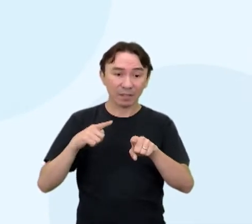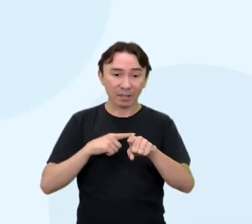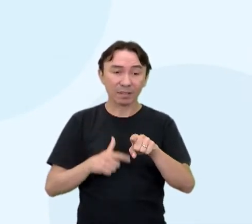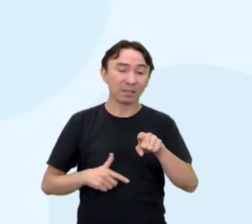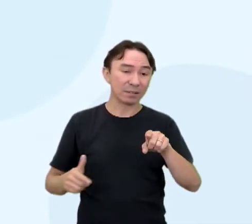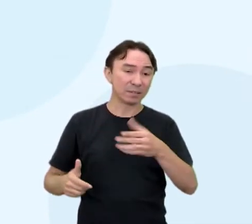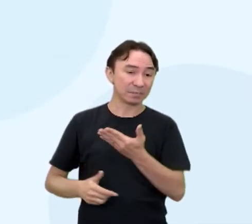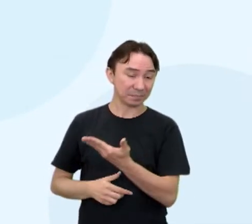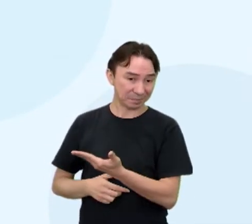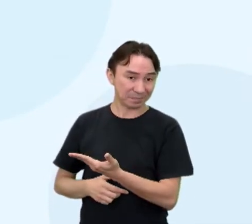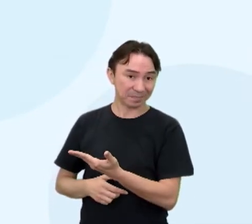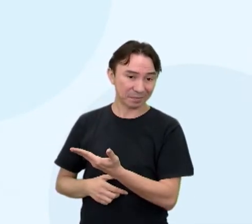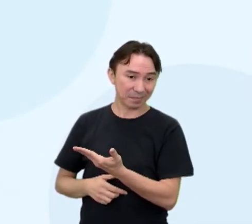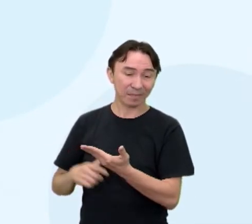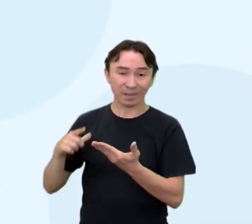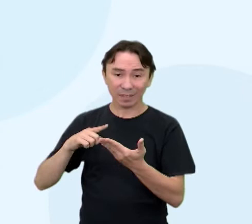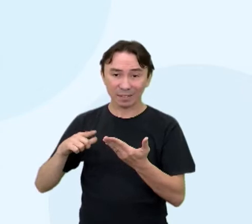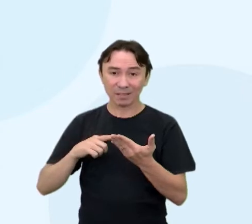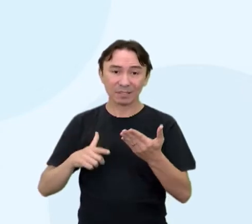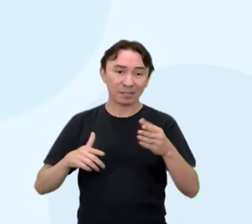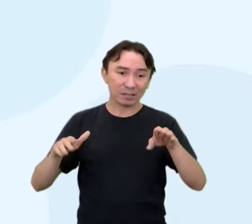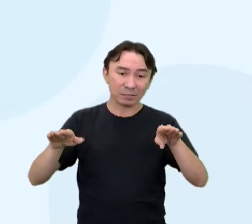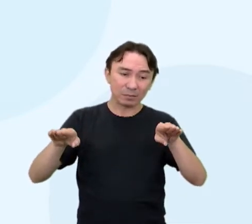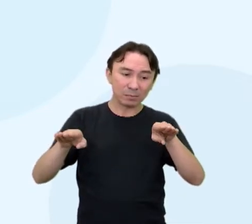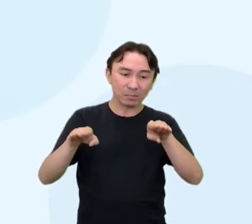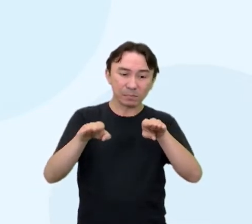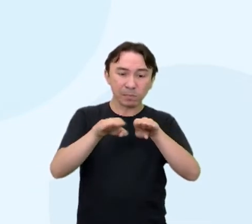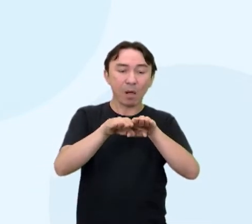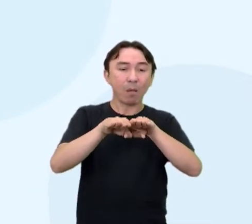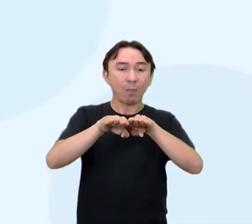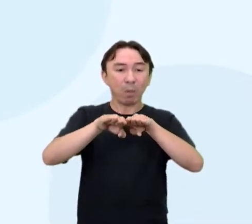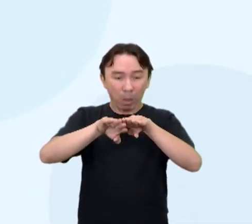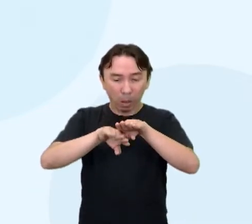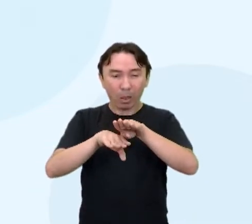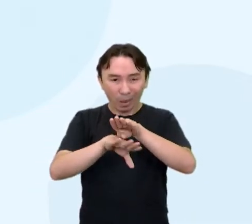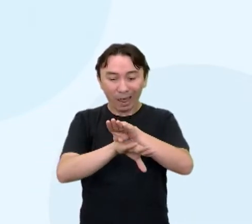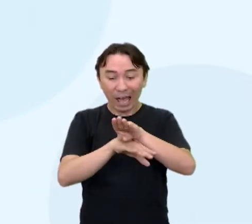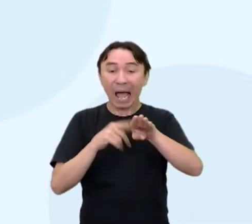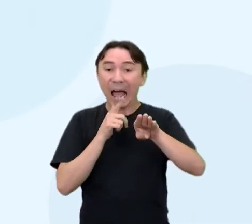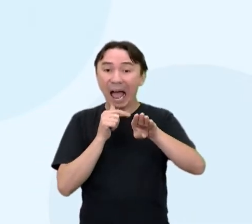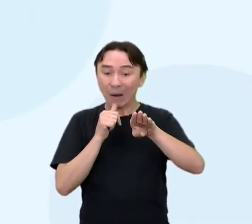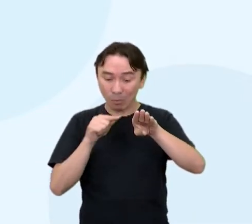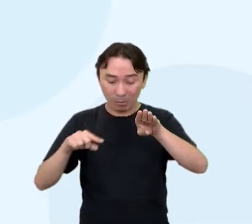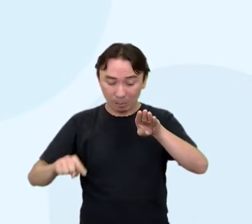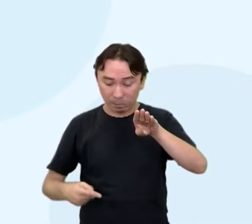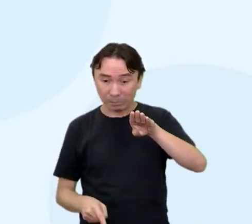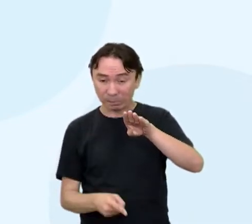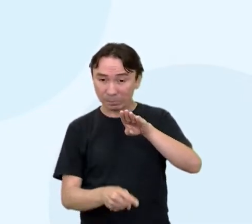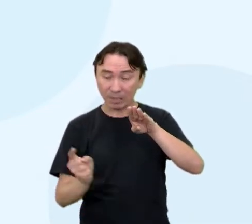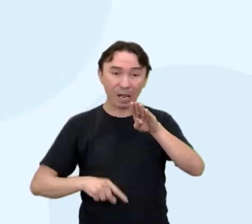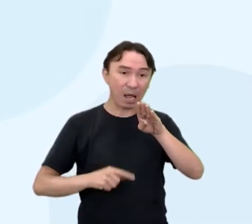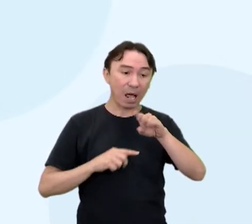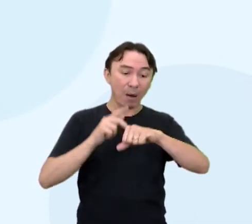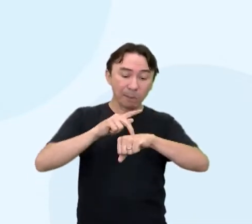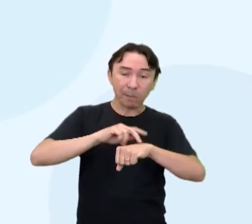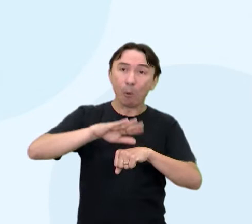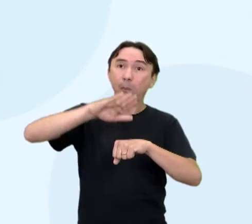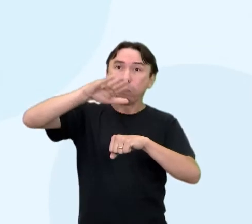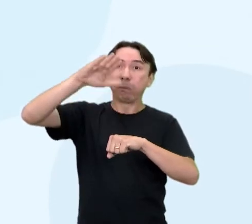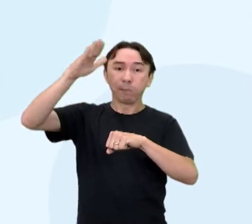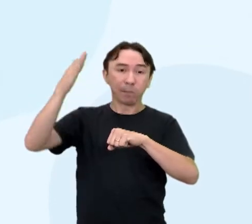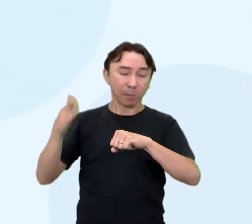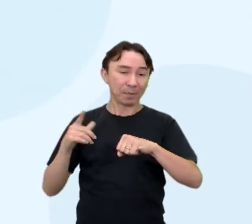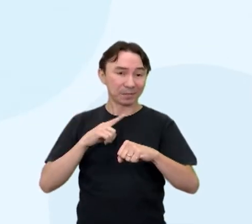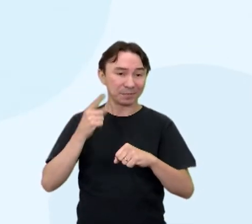dorsais, como eu falei para vocês, aí de cordilheiras submarinas. O interessante é vocês aí observarem a imagem e ver lá que a primeira do